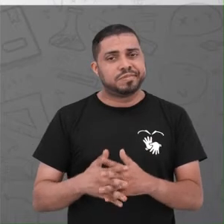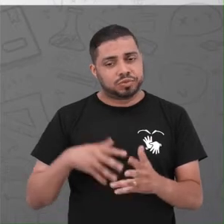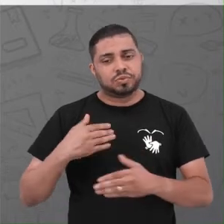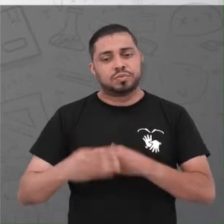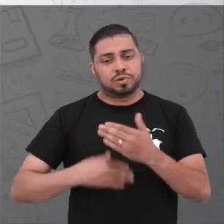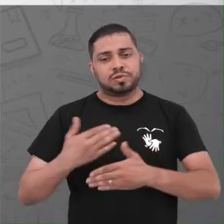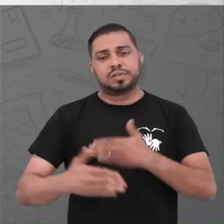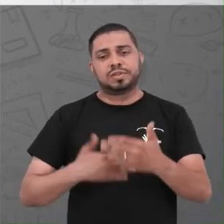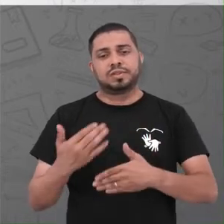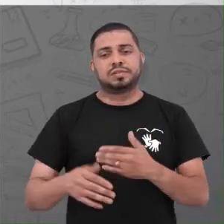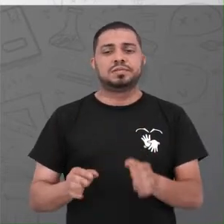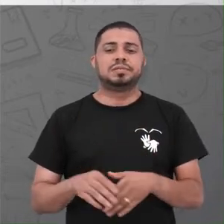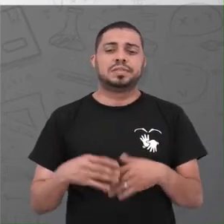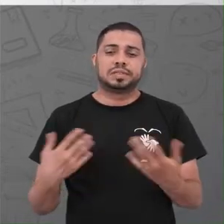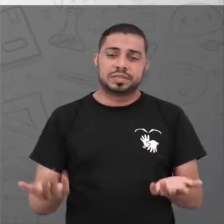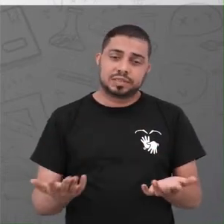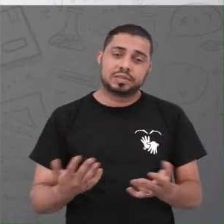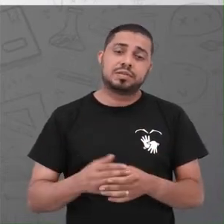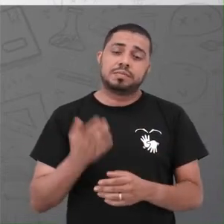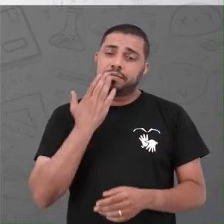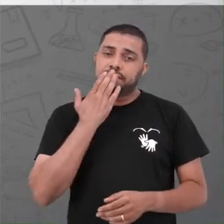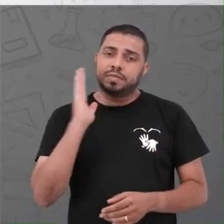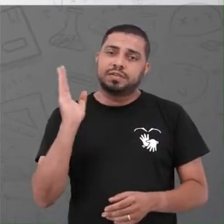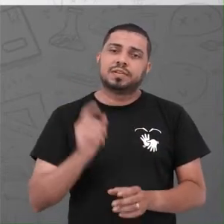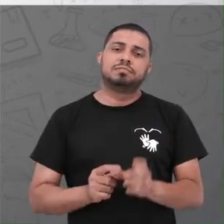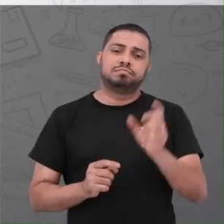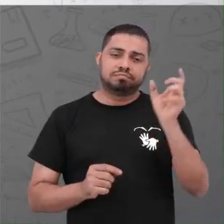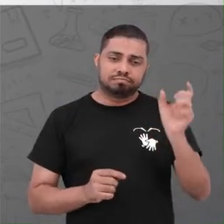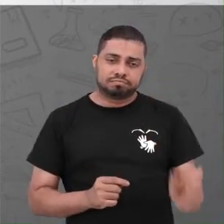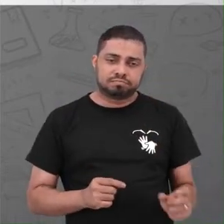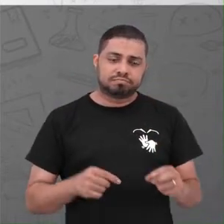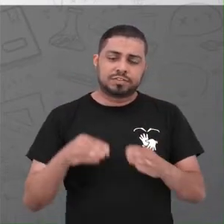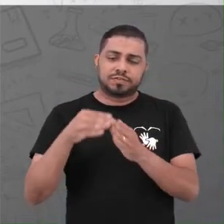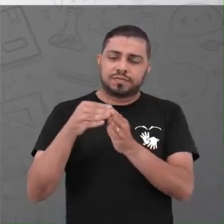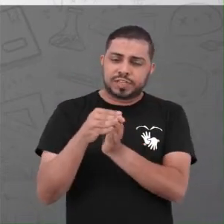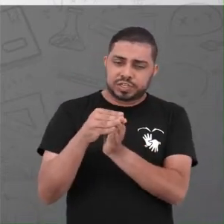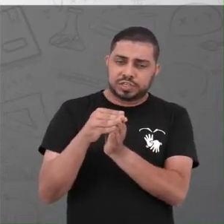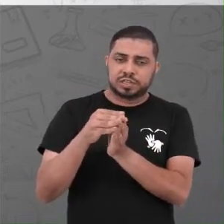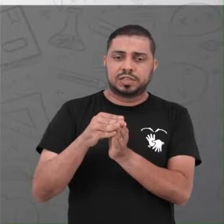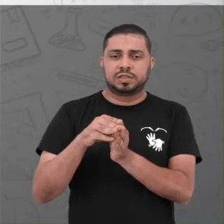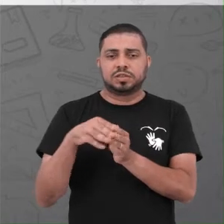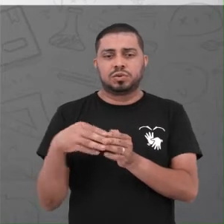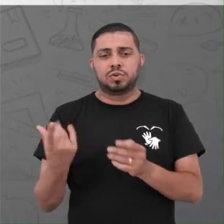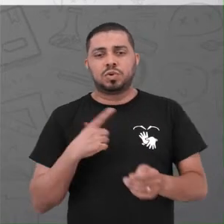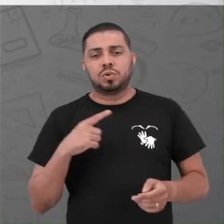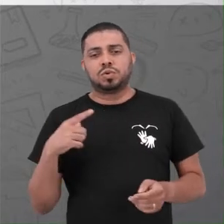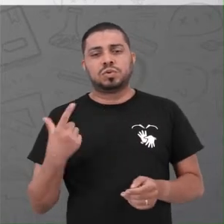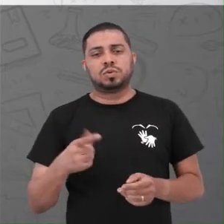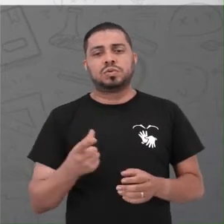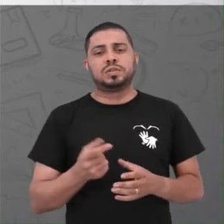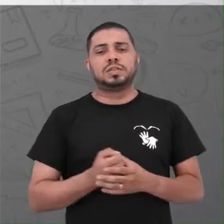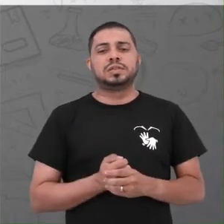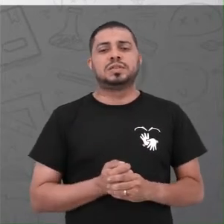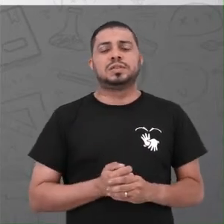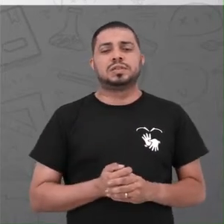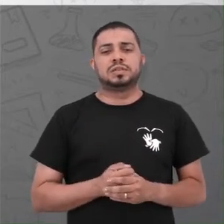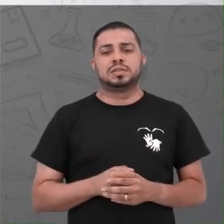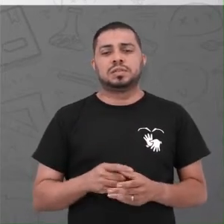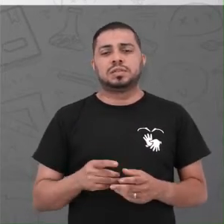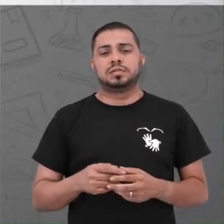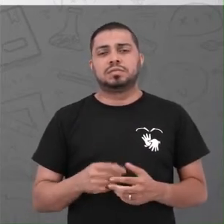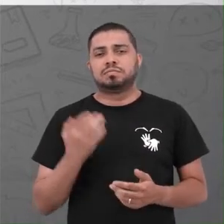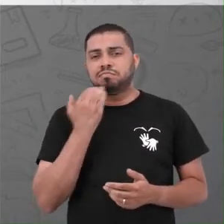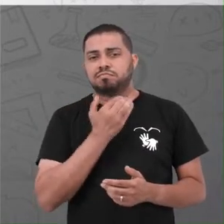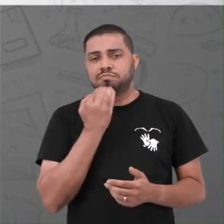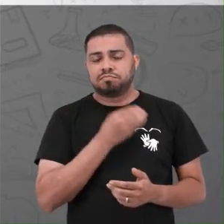de cotagem. Então é preferível que sejam as setas fechadas ou essa aqui que ela não tem achura de